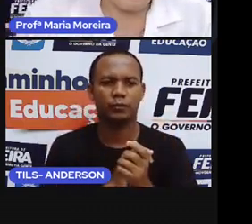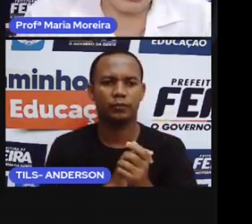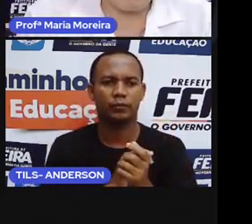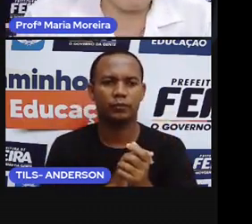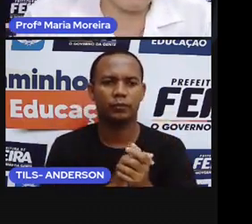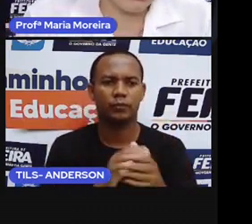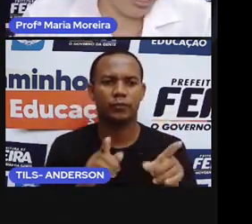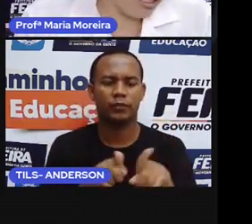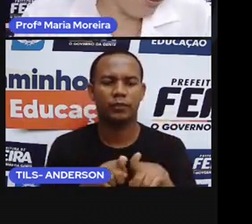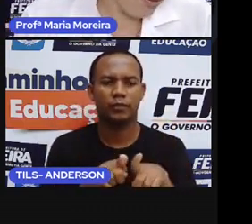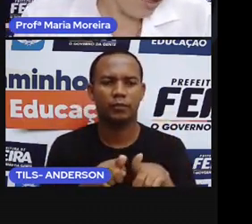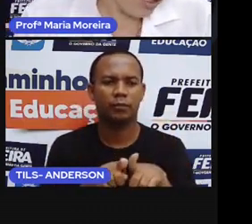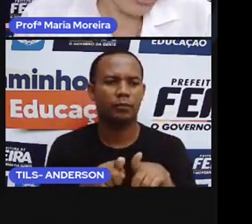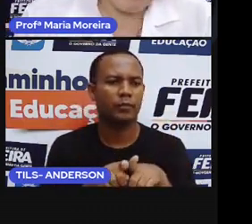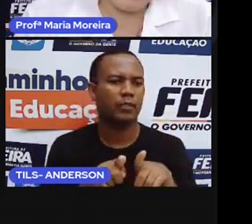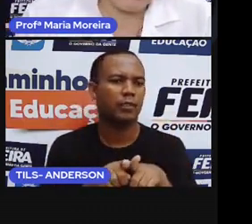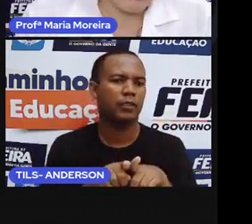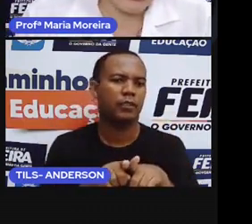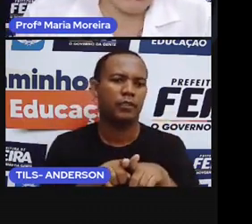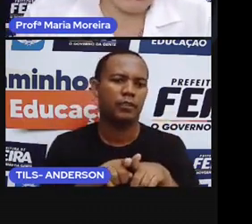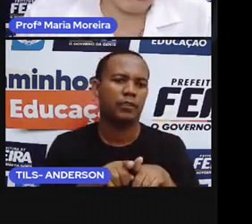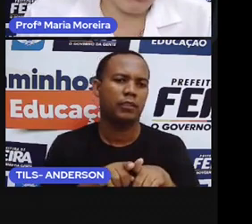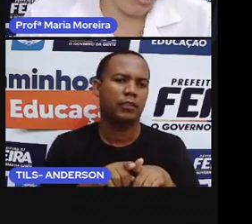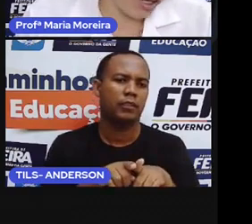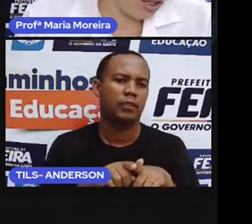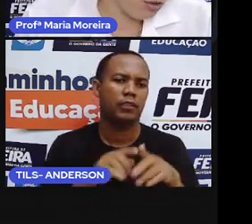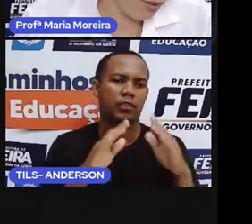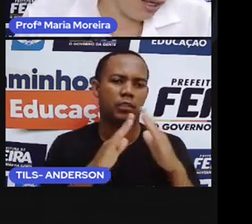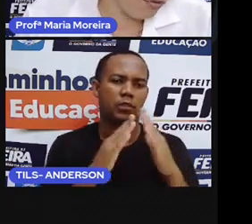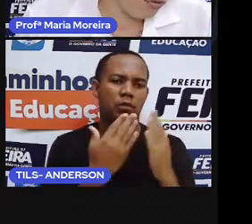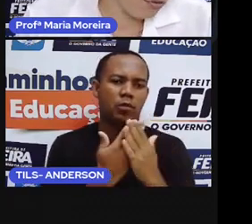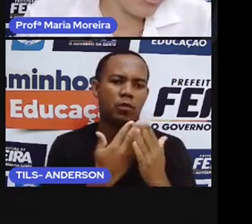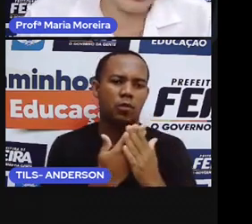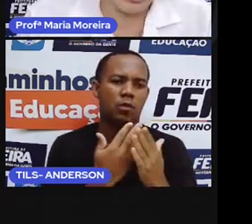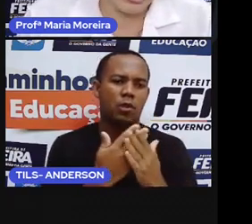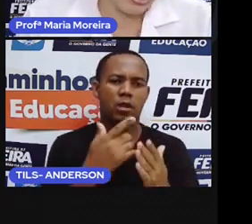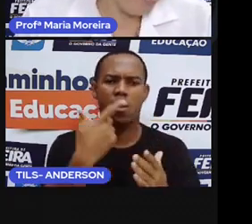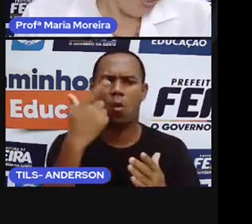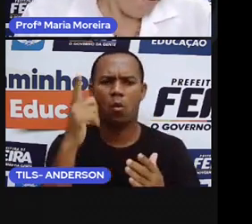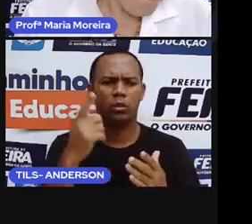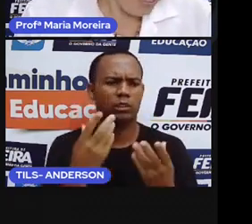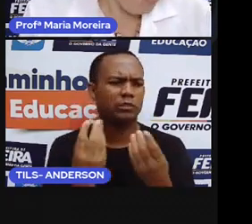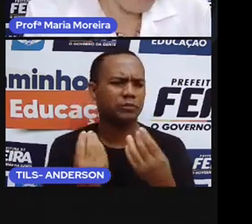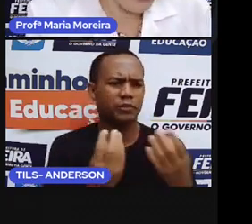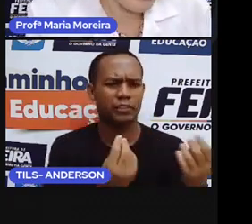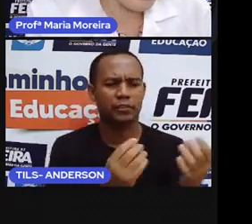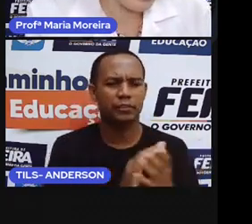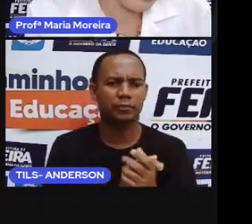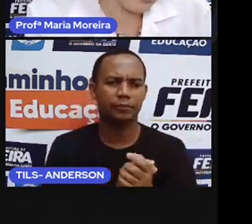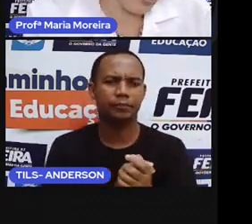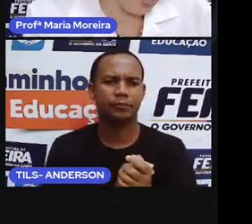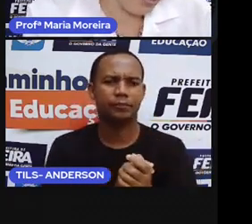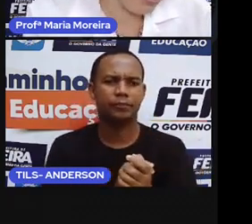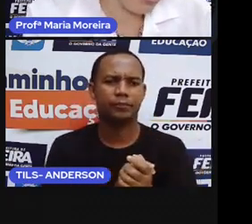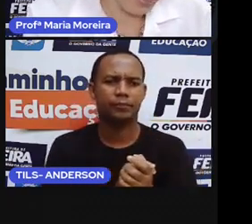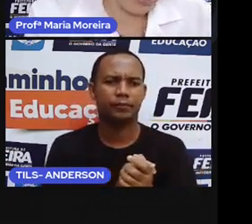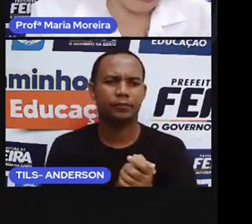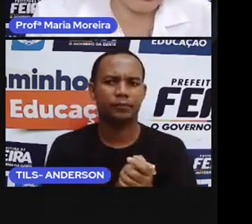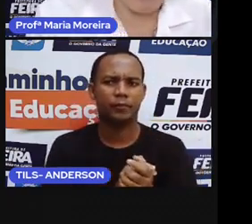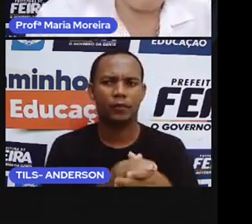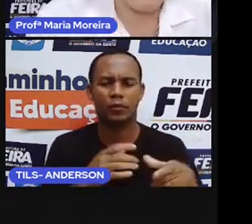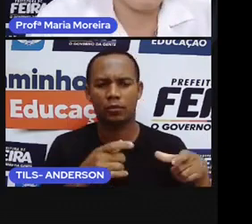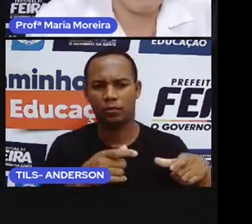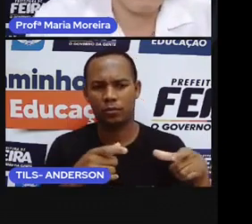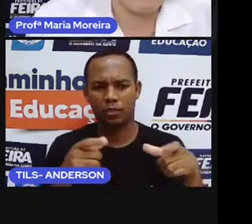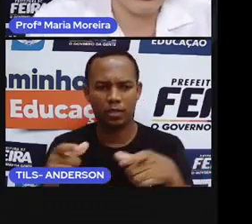Para Gustavo, tá? E também não especificou o colégio. Para Levi Fonseca. Para Francis Reis,